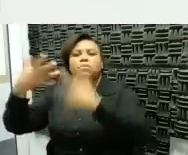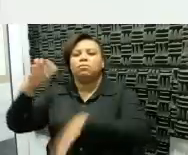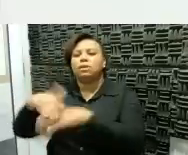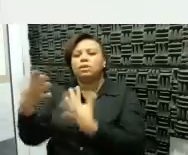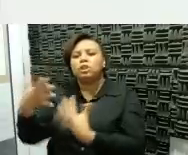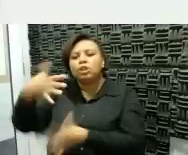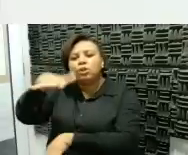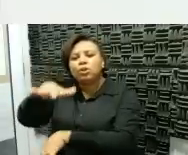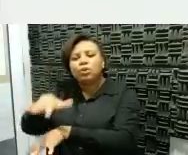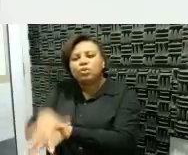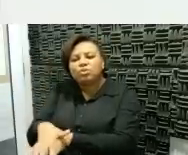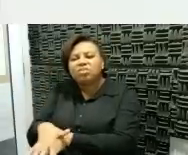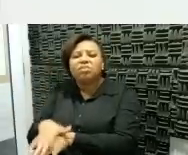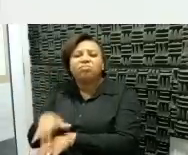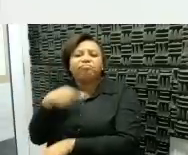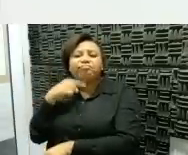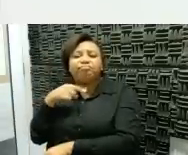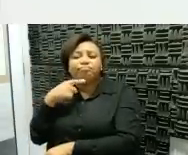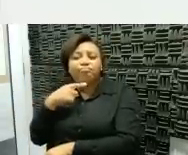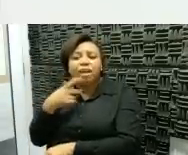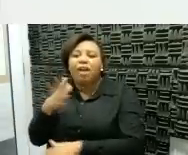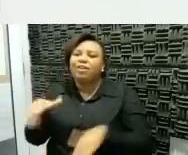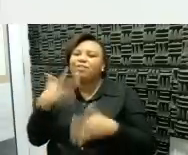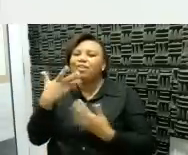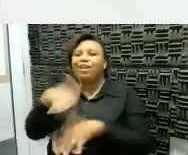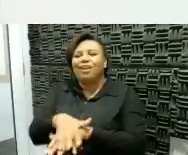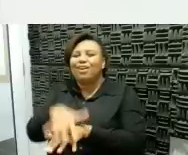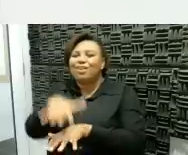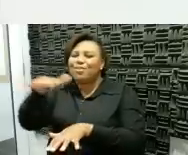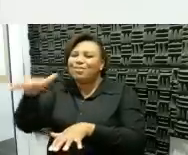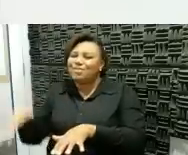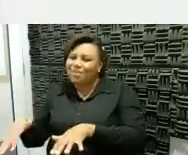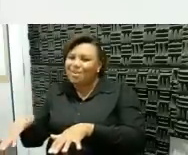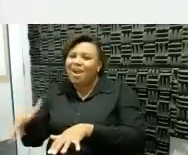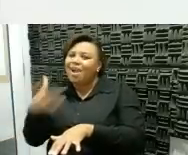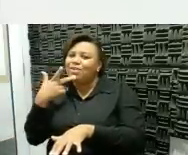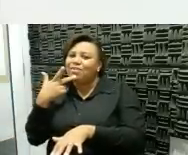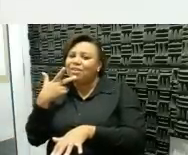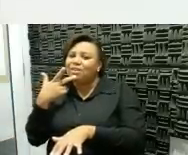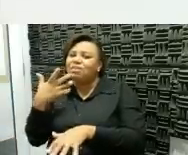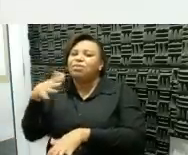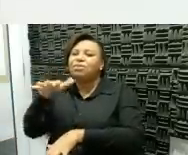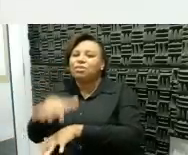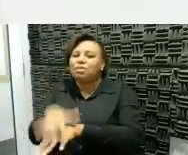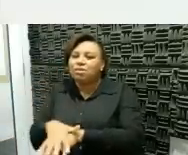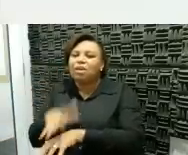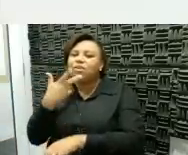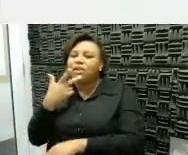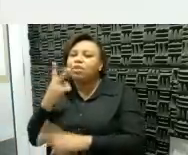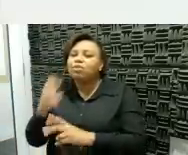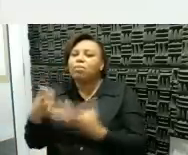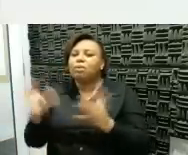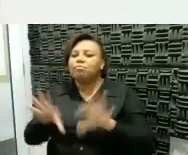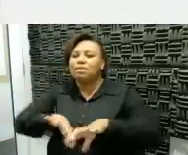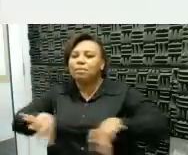então quando a gente fala em exclusão a gente não tá falando em exclusão a gente não tá falando em segregação e a gente não tá